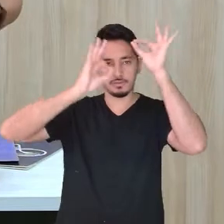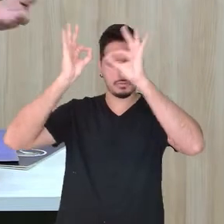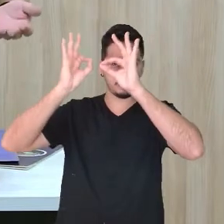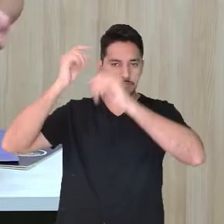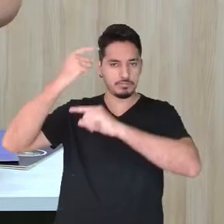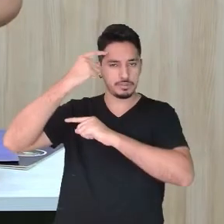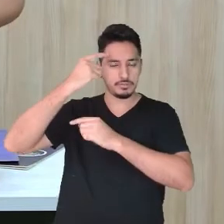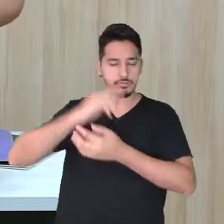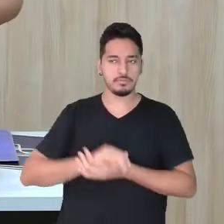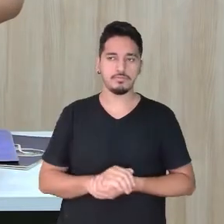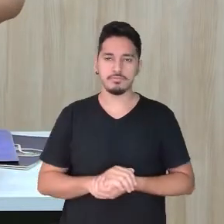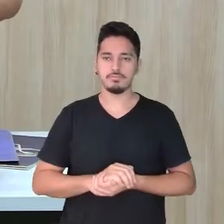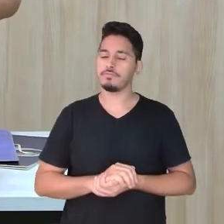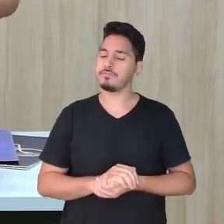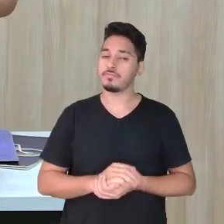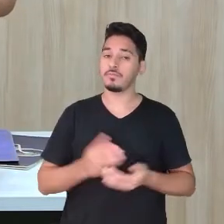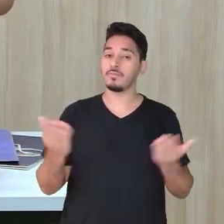Hoje